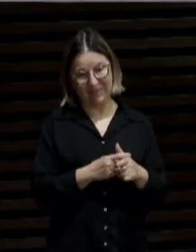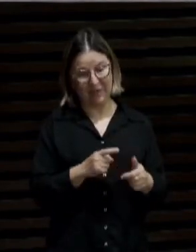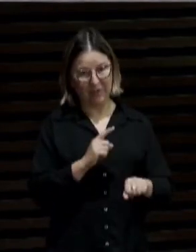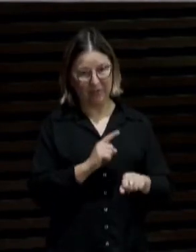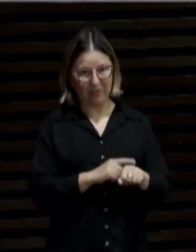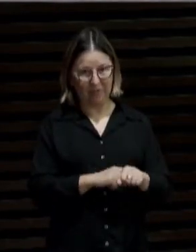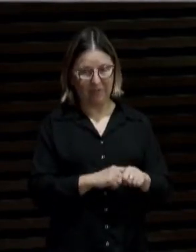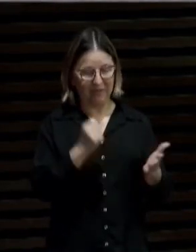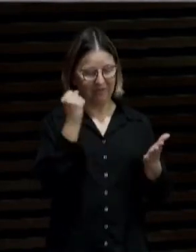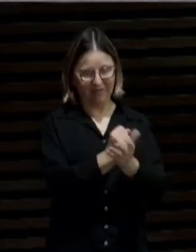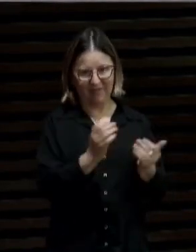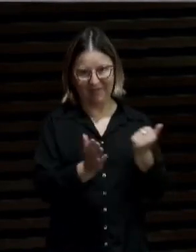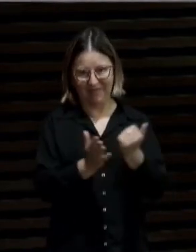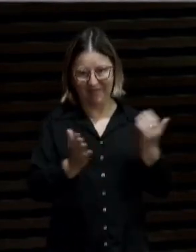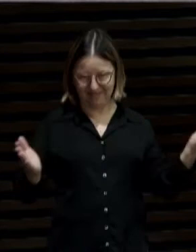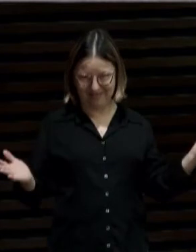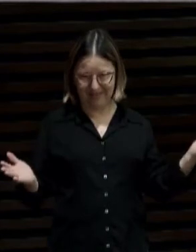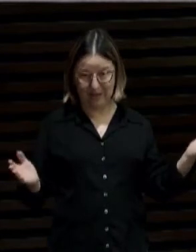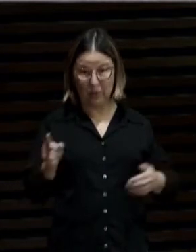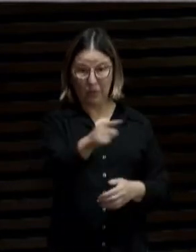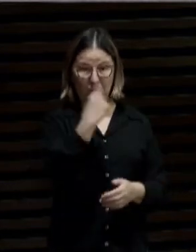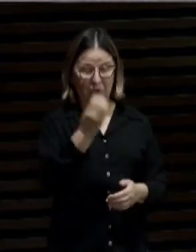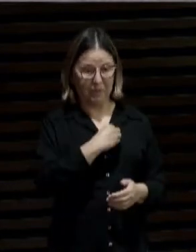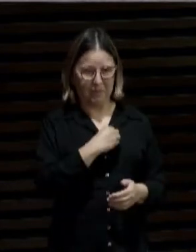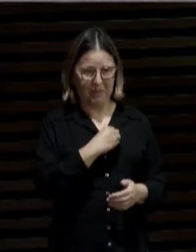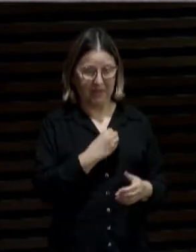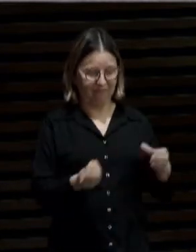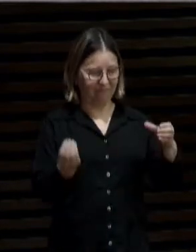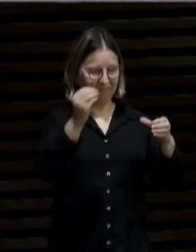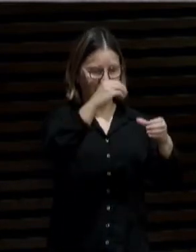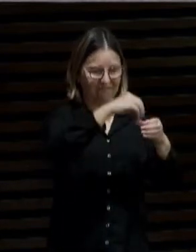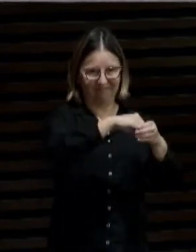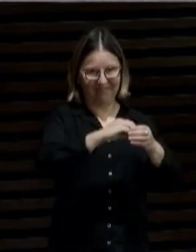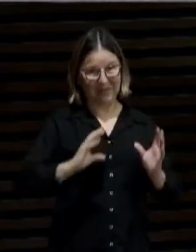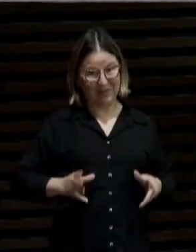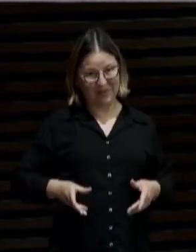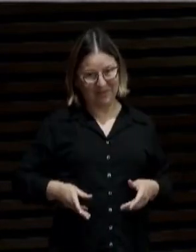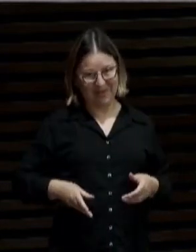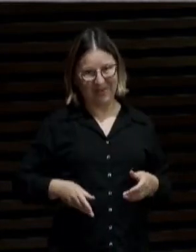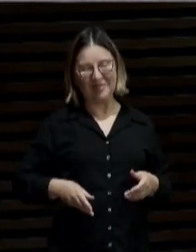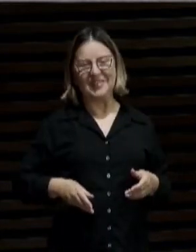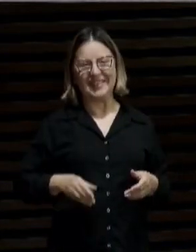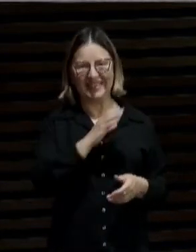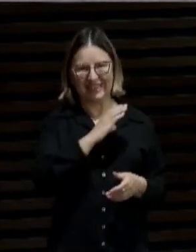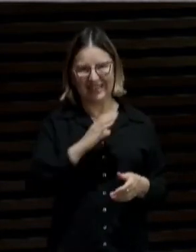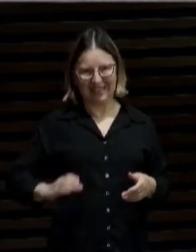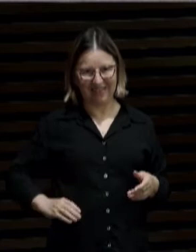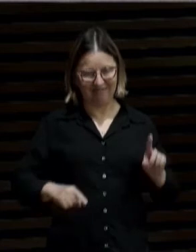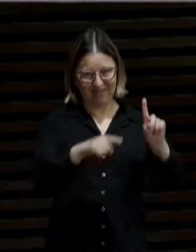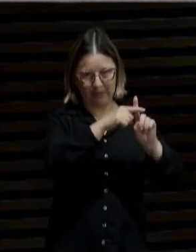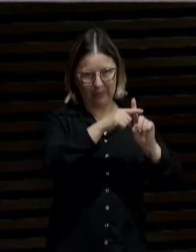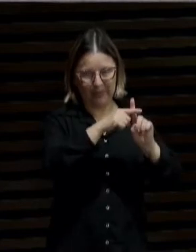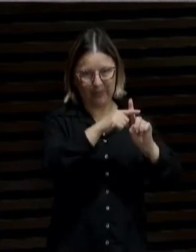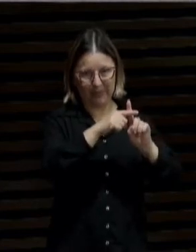os nossos pecados são imputados a Ele, são jogados nele. Cristo, quando foi levantado da terra,